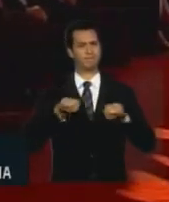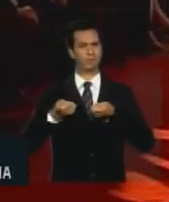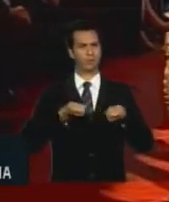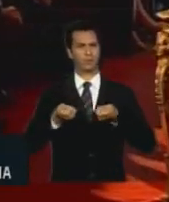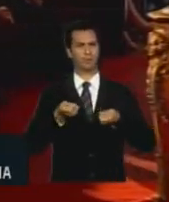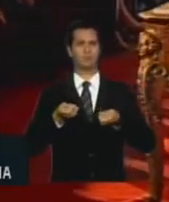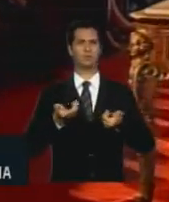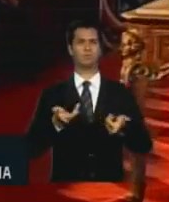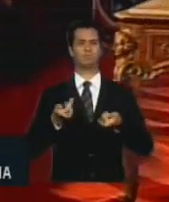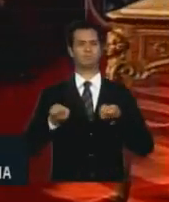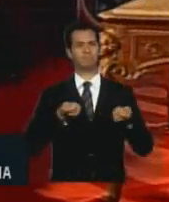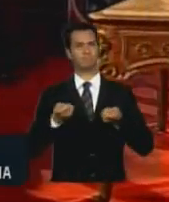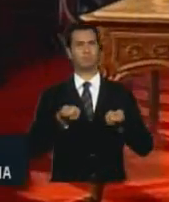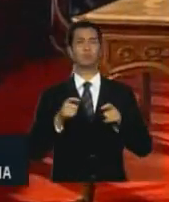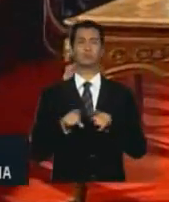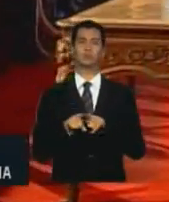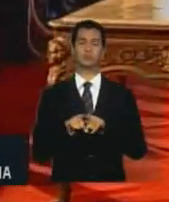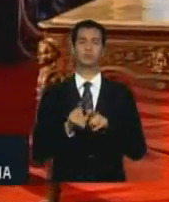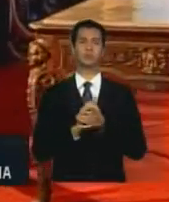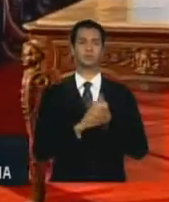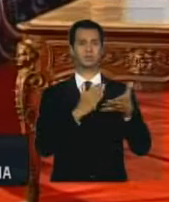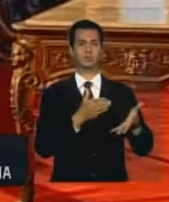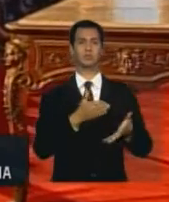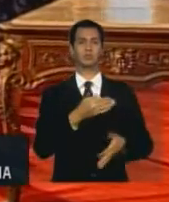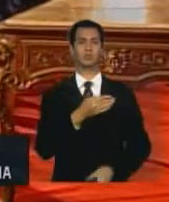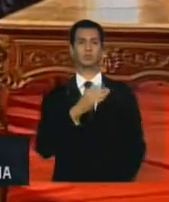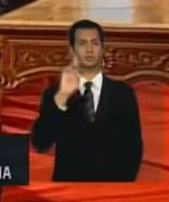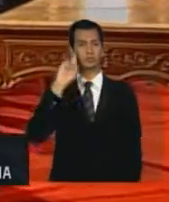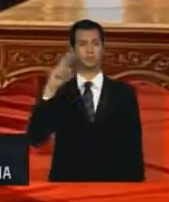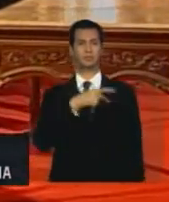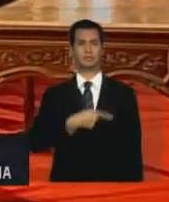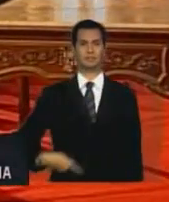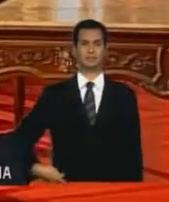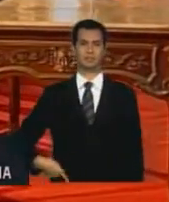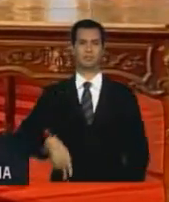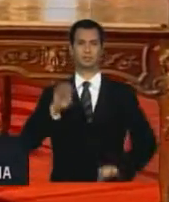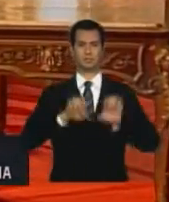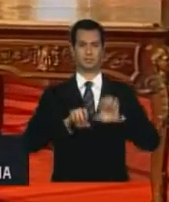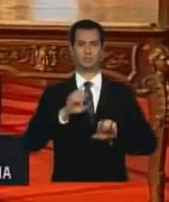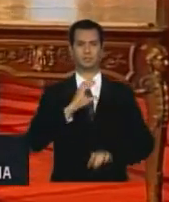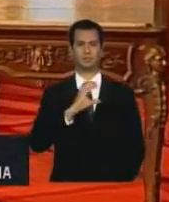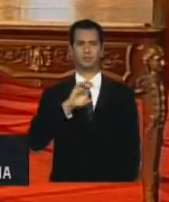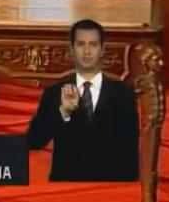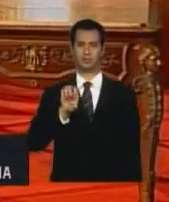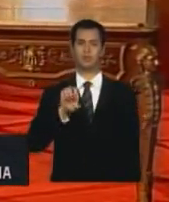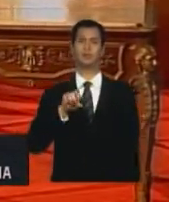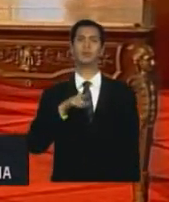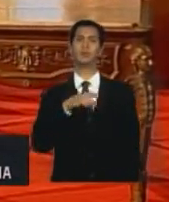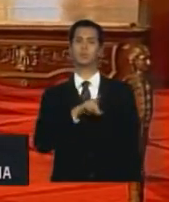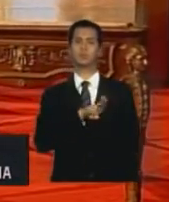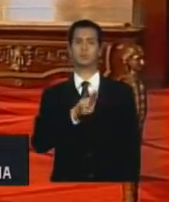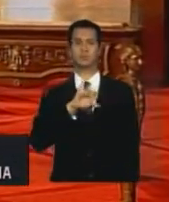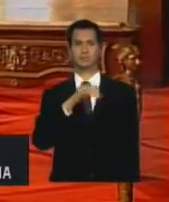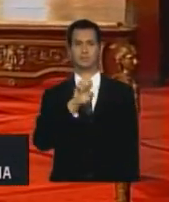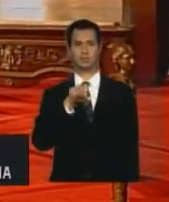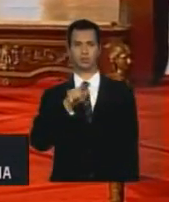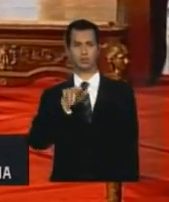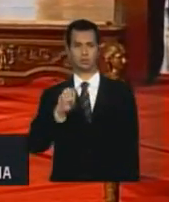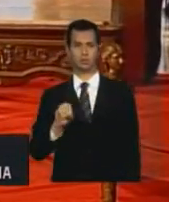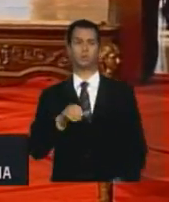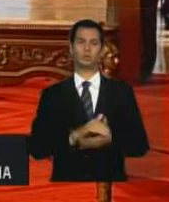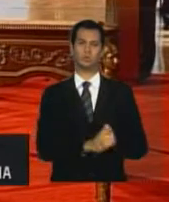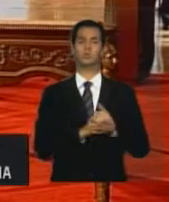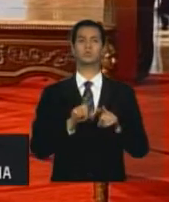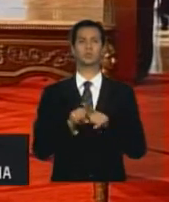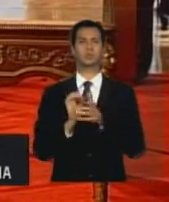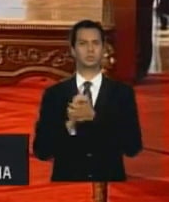negociação, senhor diretor, presidente da CE, Sérgio de Souza Dias, autoridades políticas,